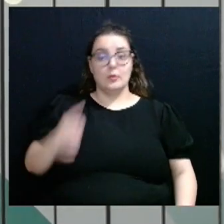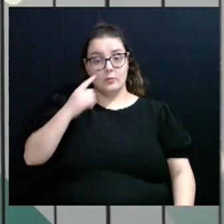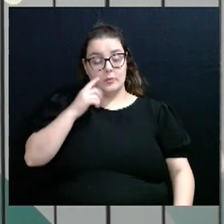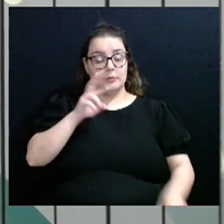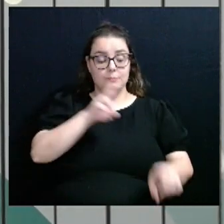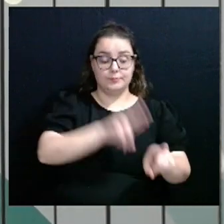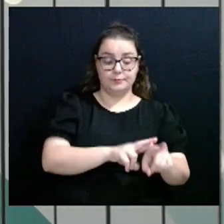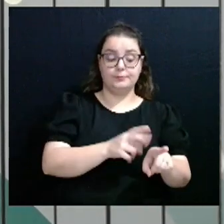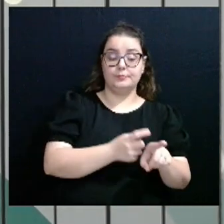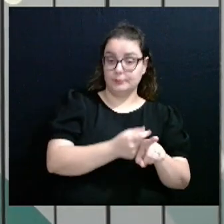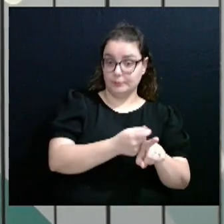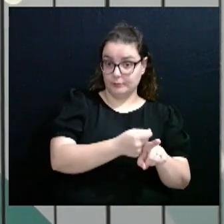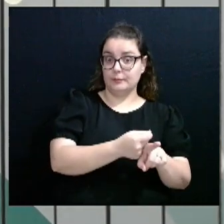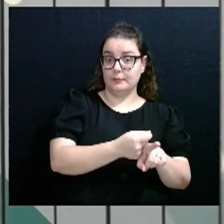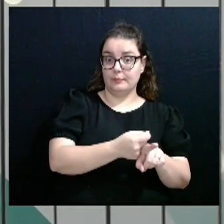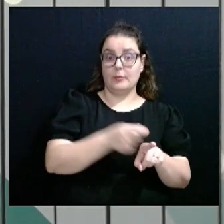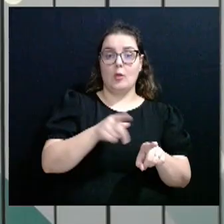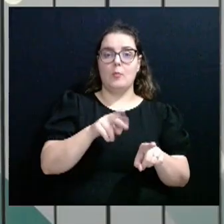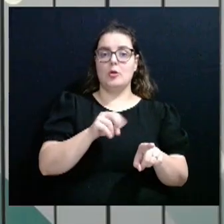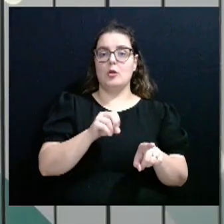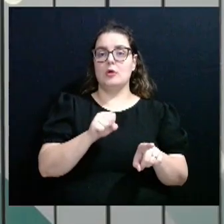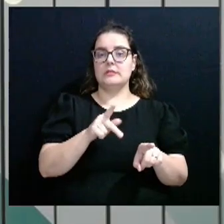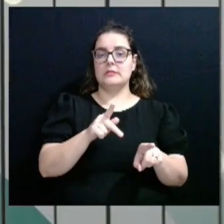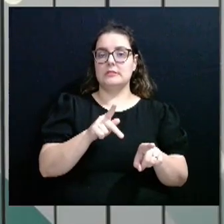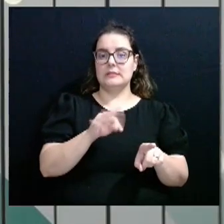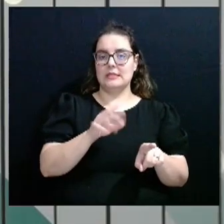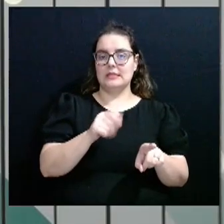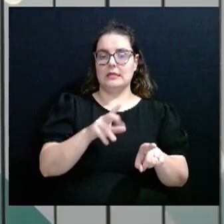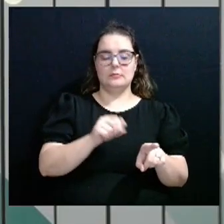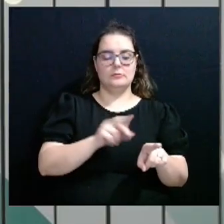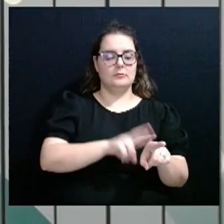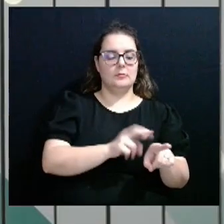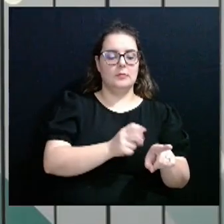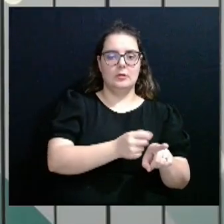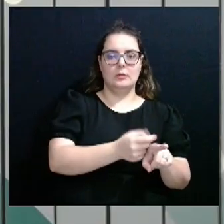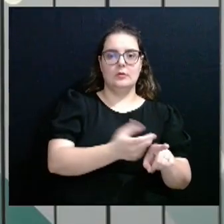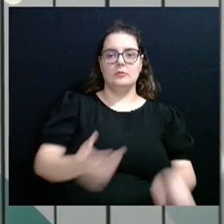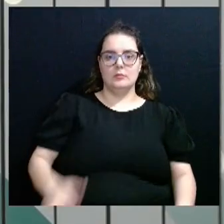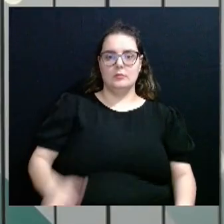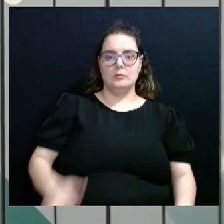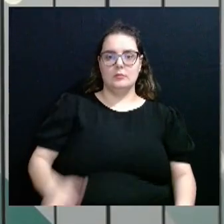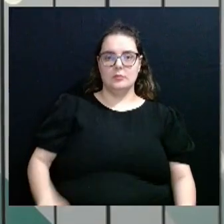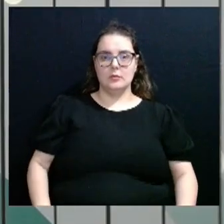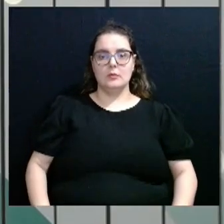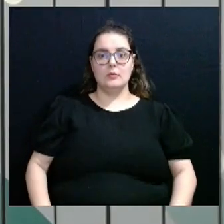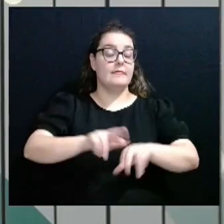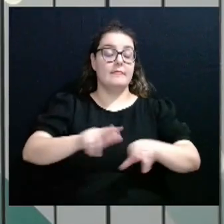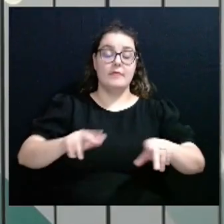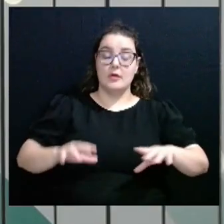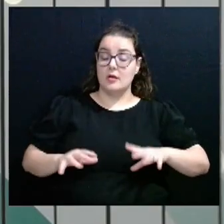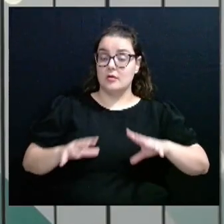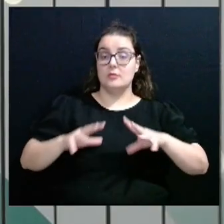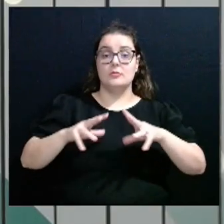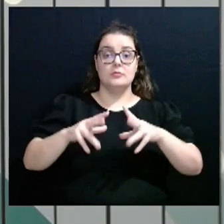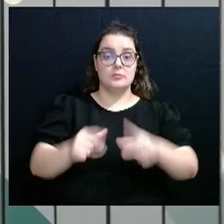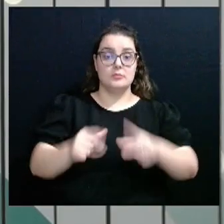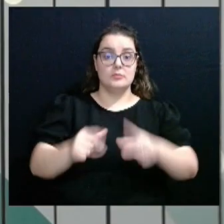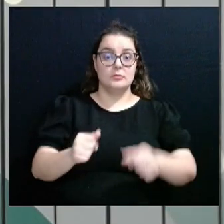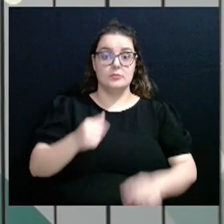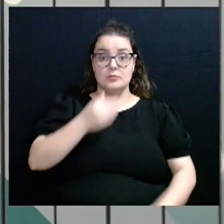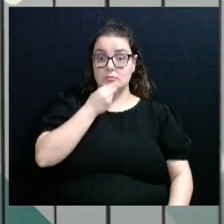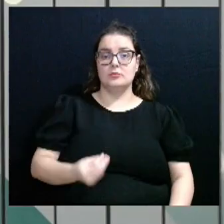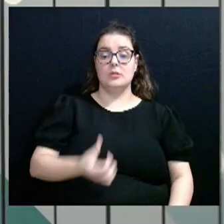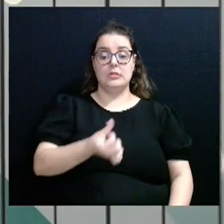representa 29% de todos os casos de câncer no sexo masculino no Brasil, com aproximadamente 66